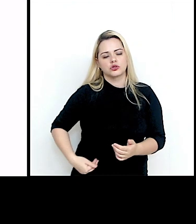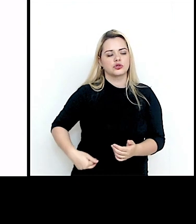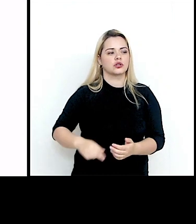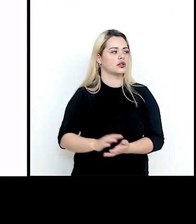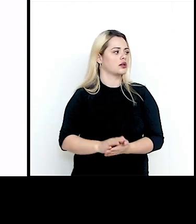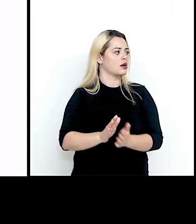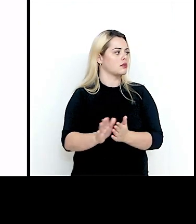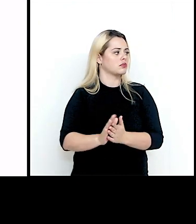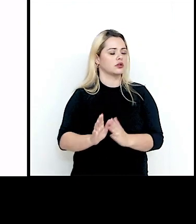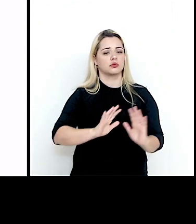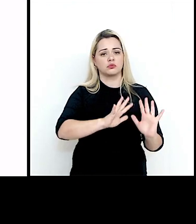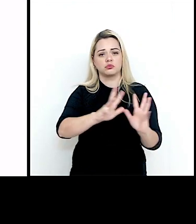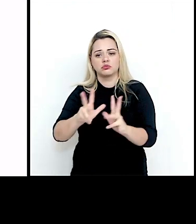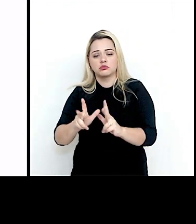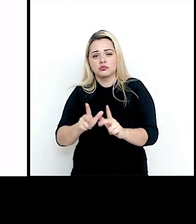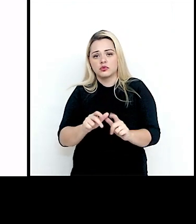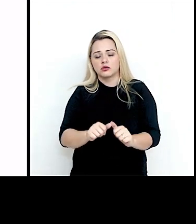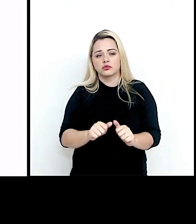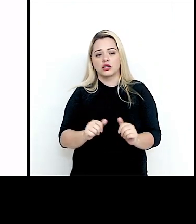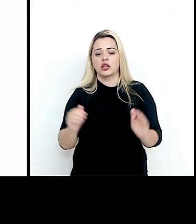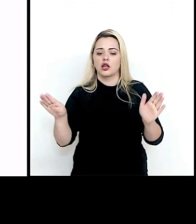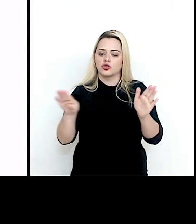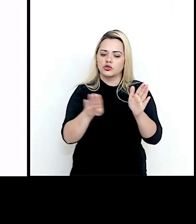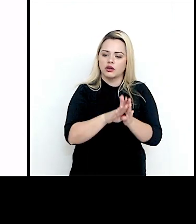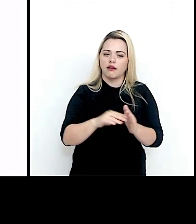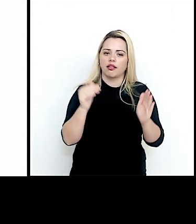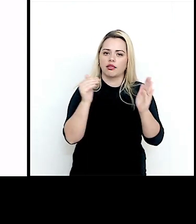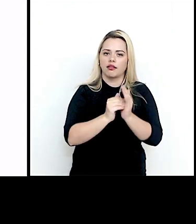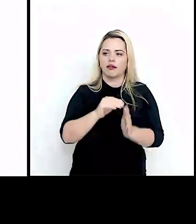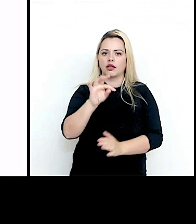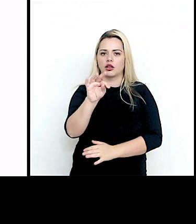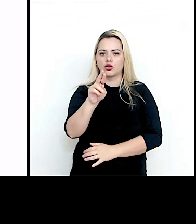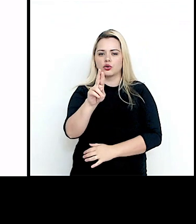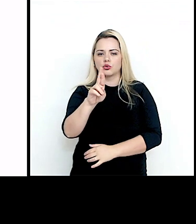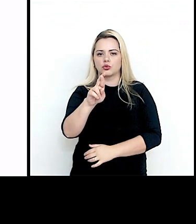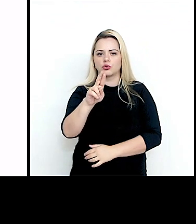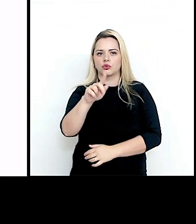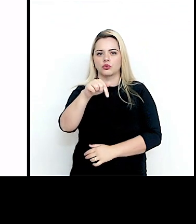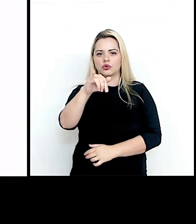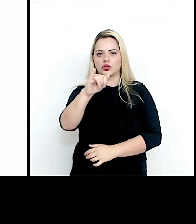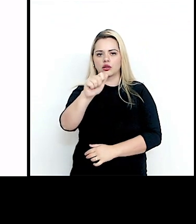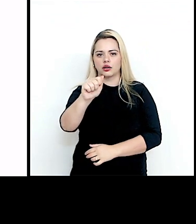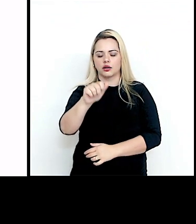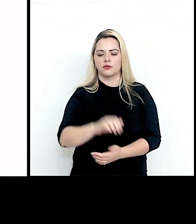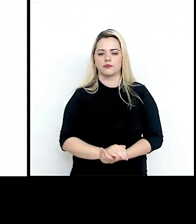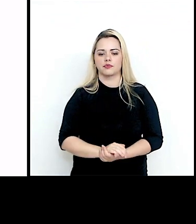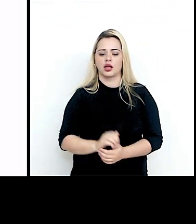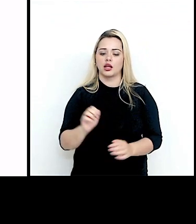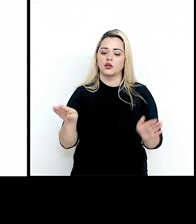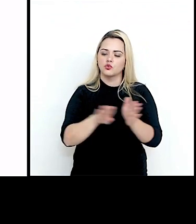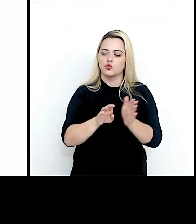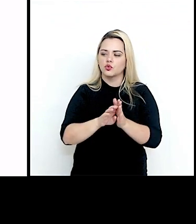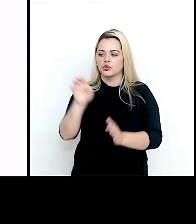estão aqui que não está completo mas que vai dar aqui na Turquia falou porque eu já tá praticamente também enfim na